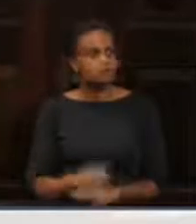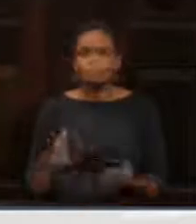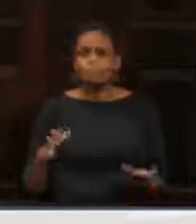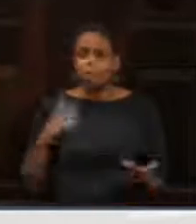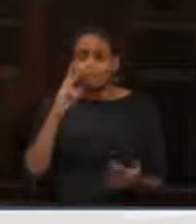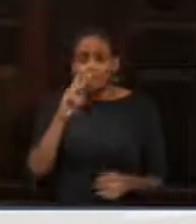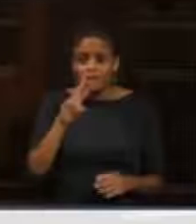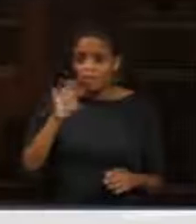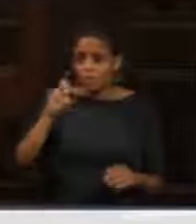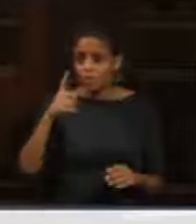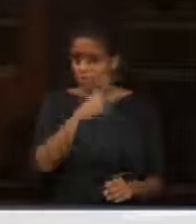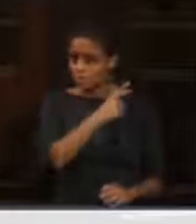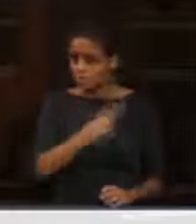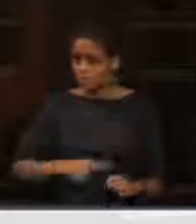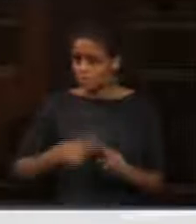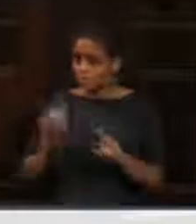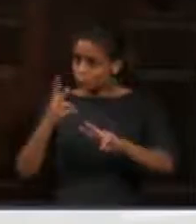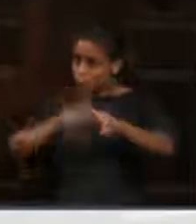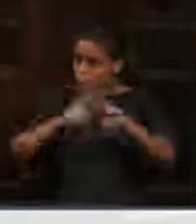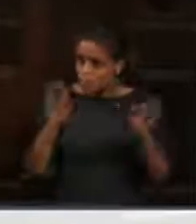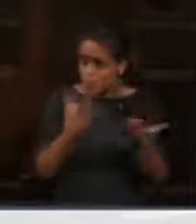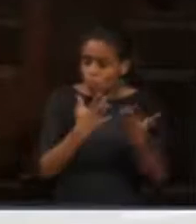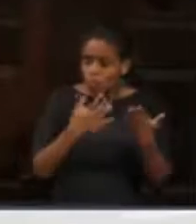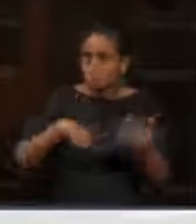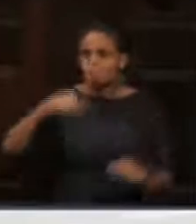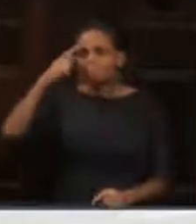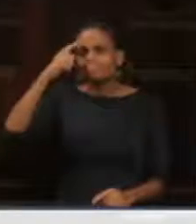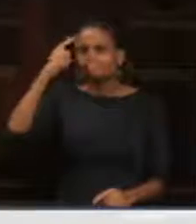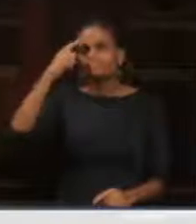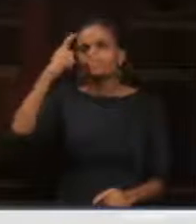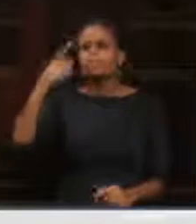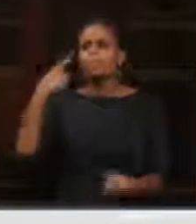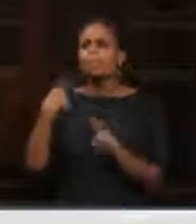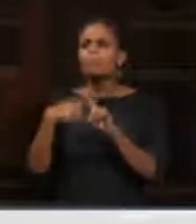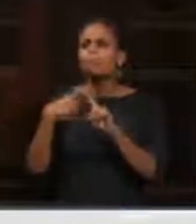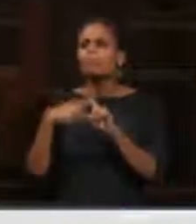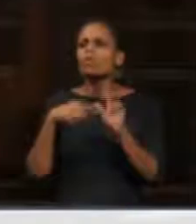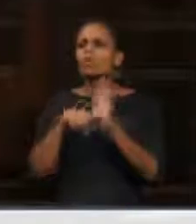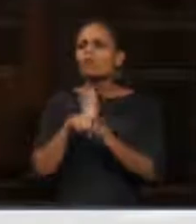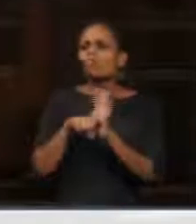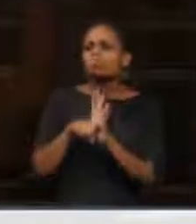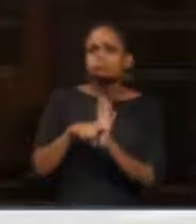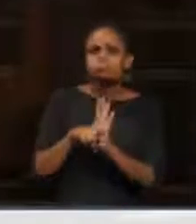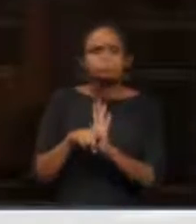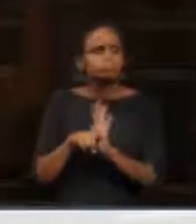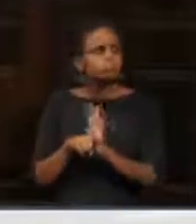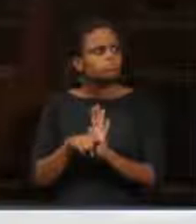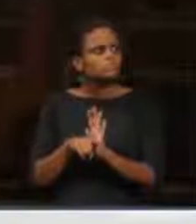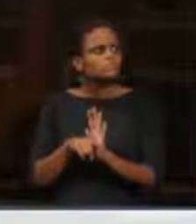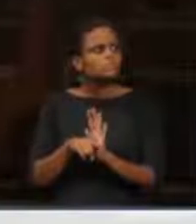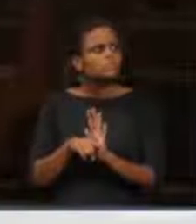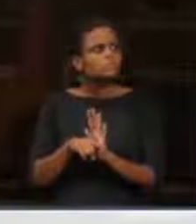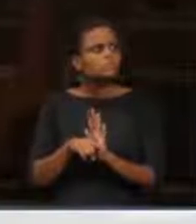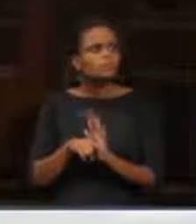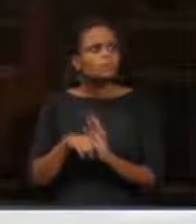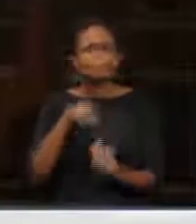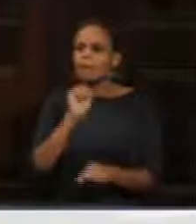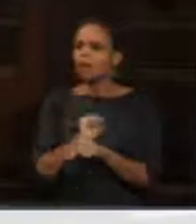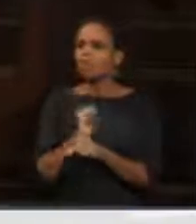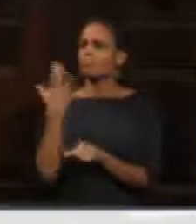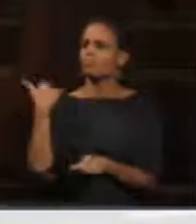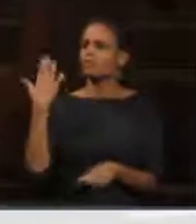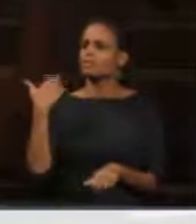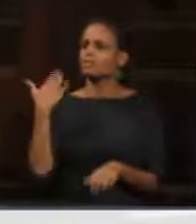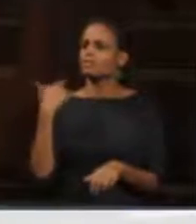preso e a gente se pergunta por que as investigações não foram de fato à frente à época que